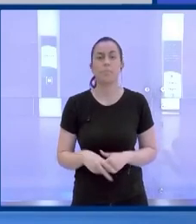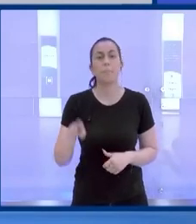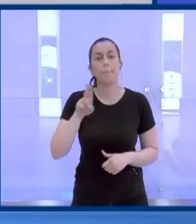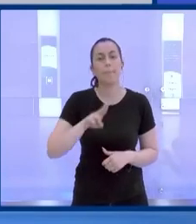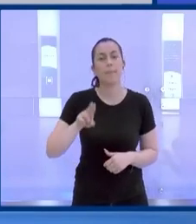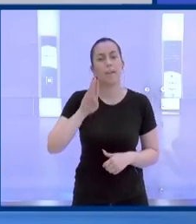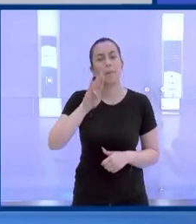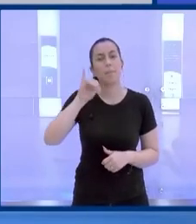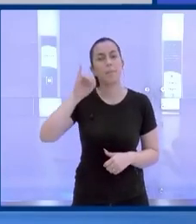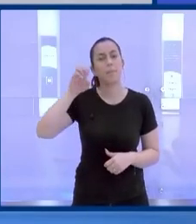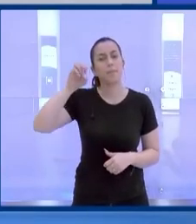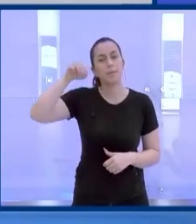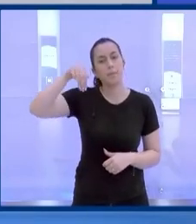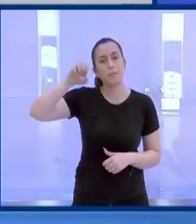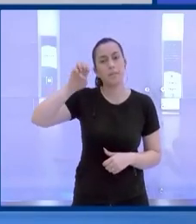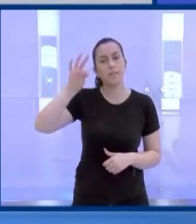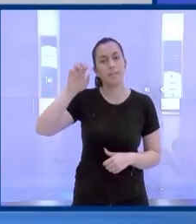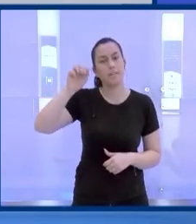do biometano